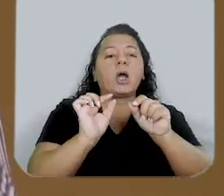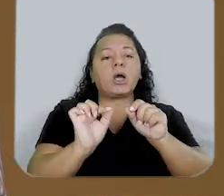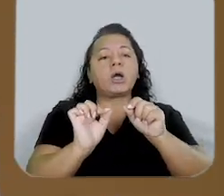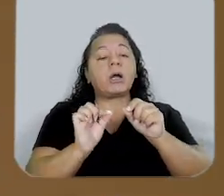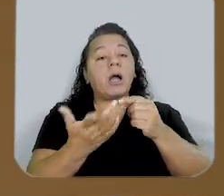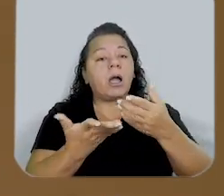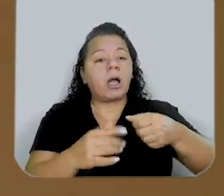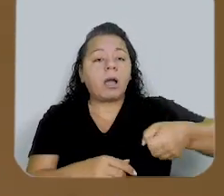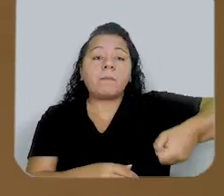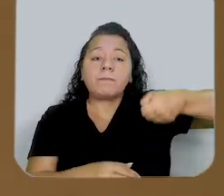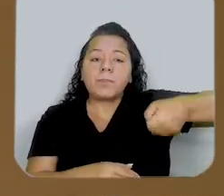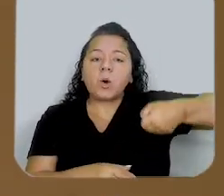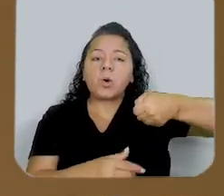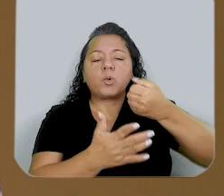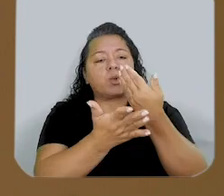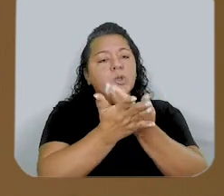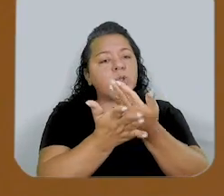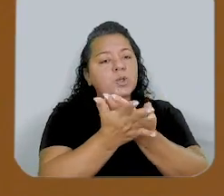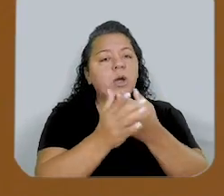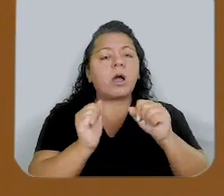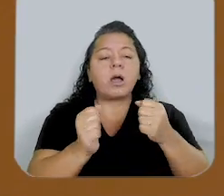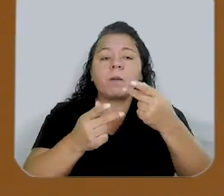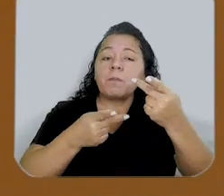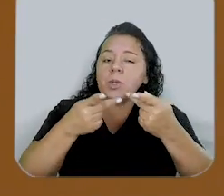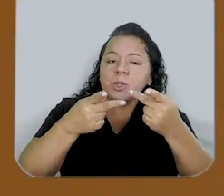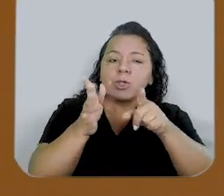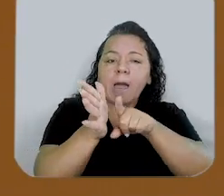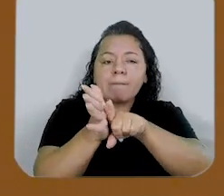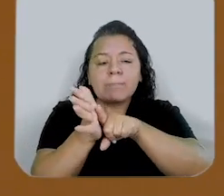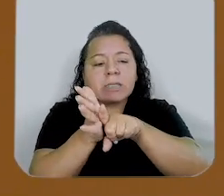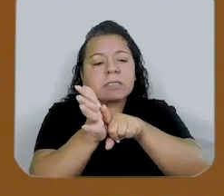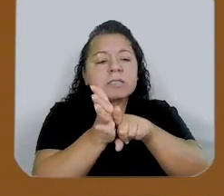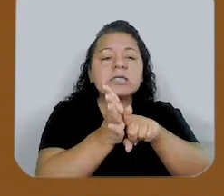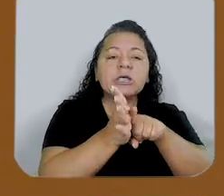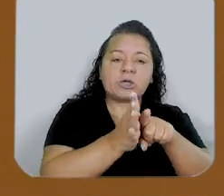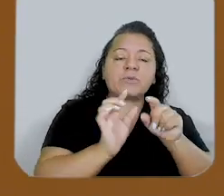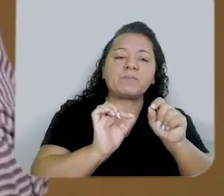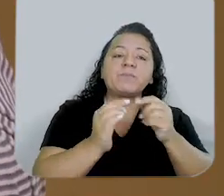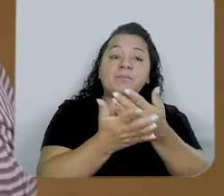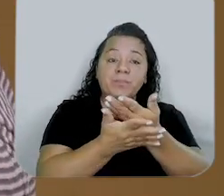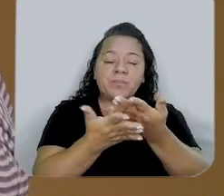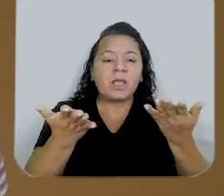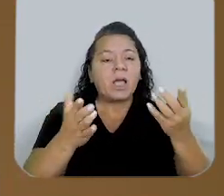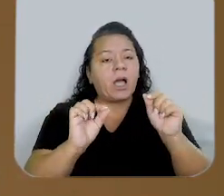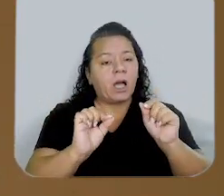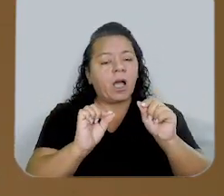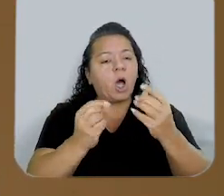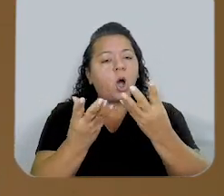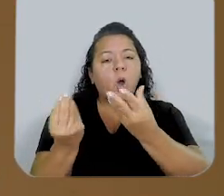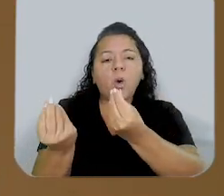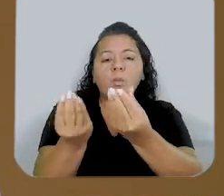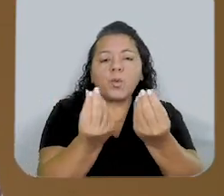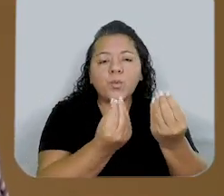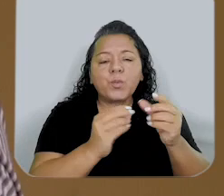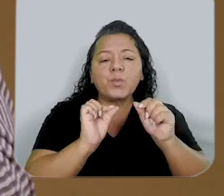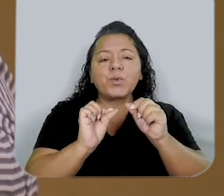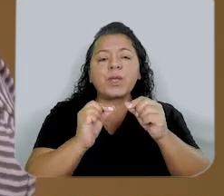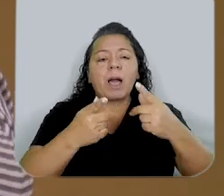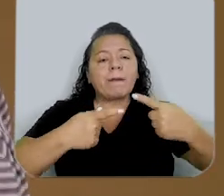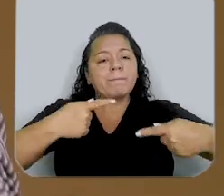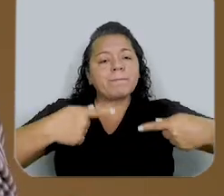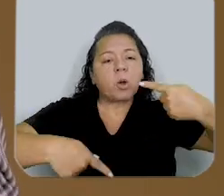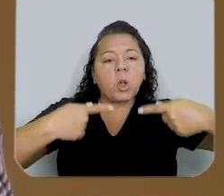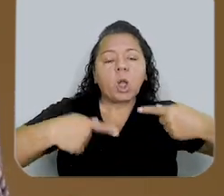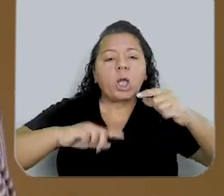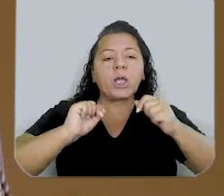as bolsas de estudo, enfim, os projetos de pesquisa e extensão, enfim, são muitas as políticas públicas que